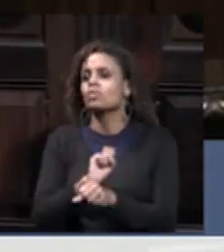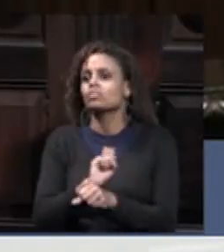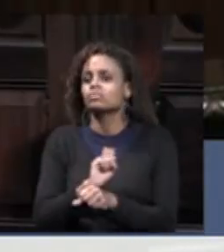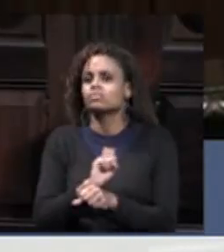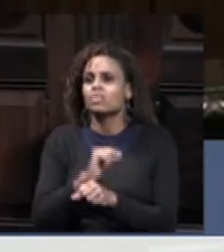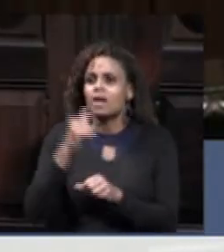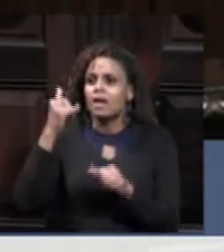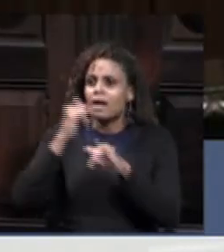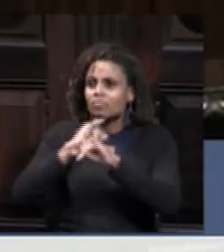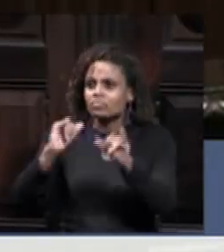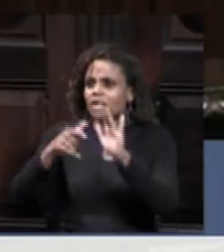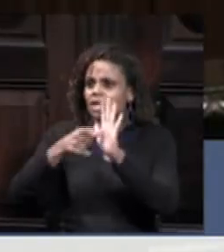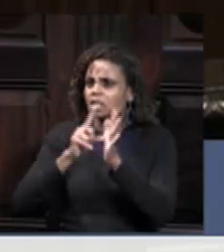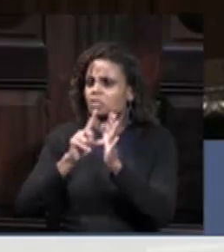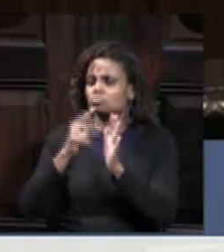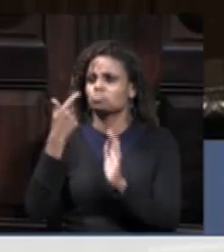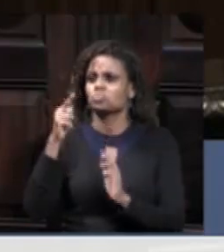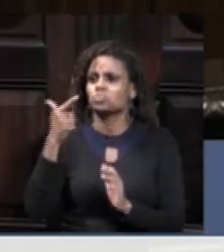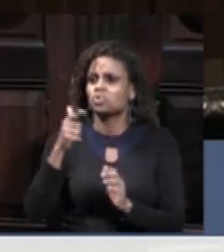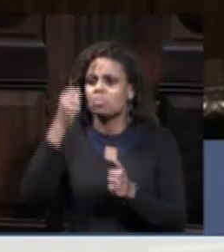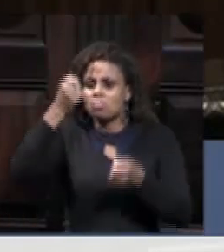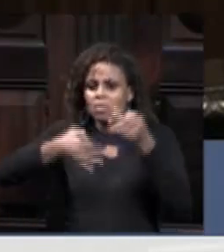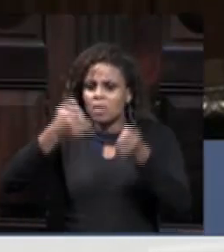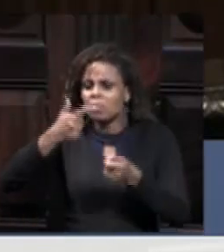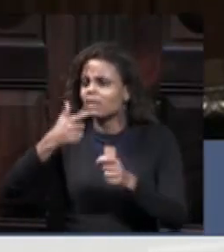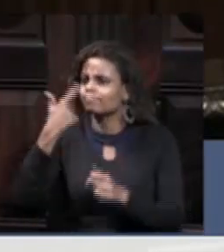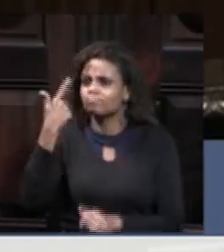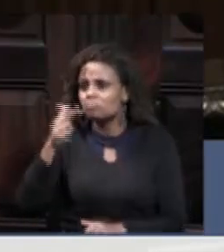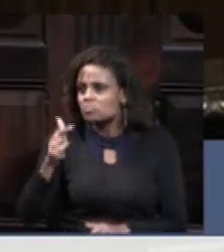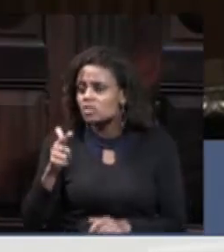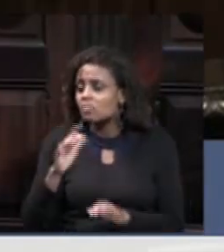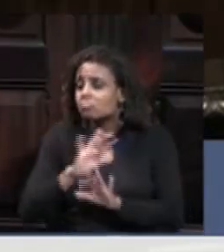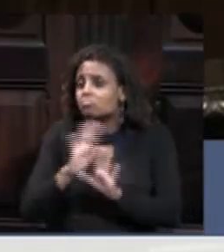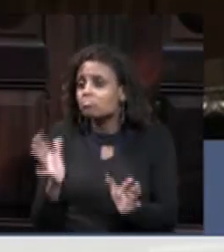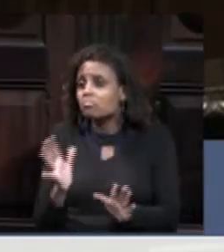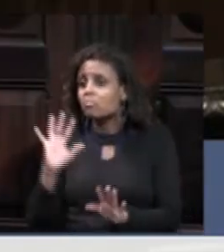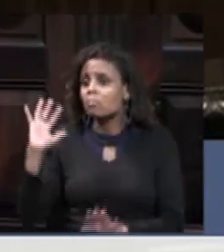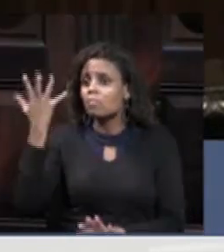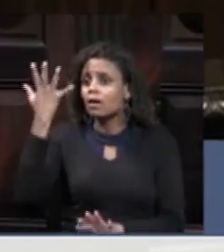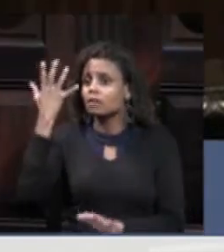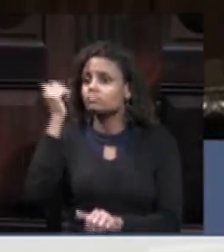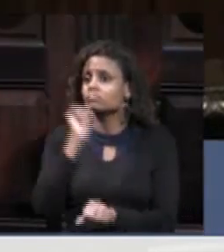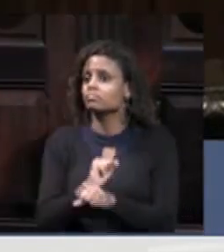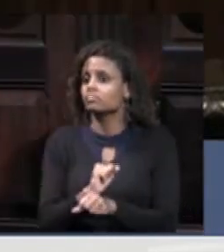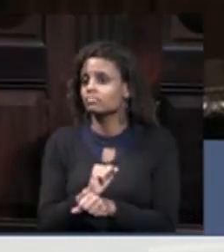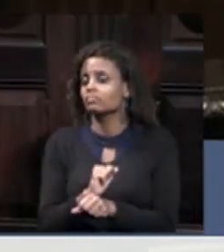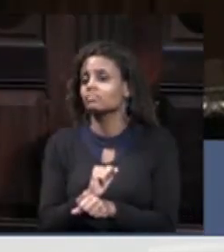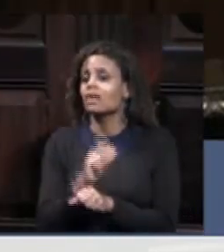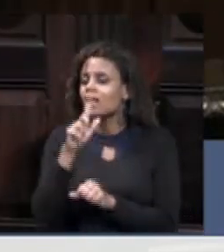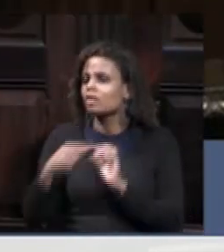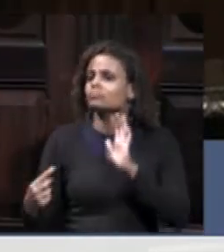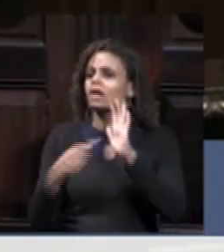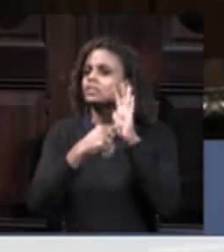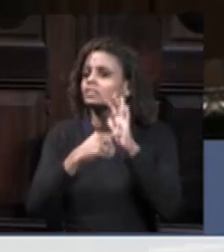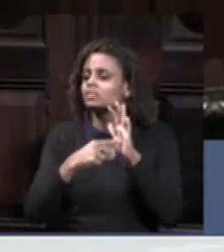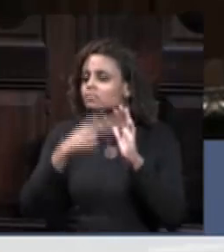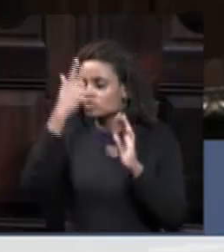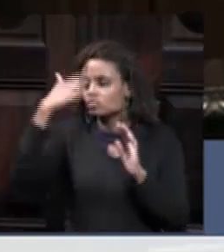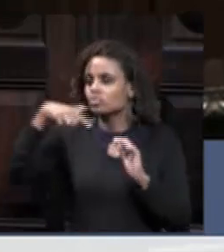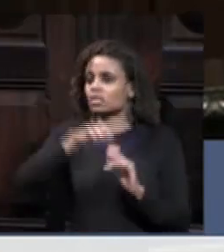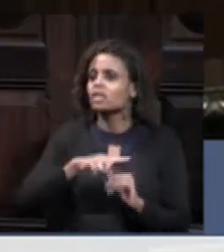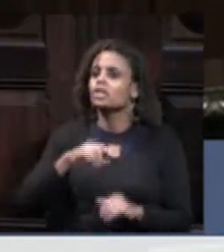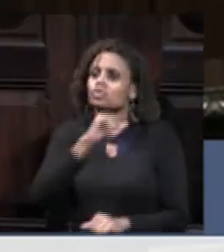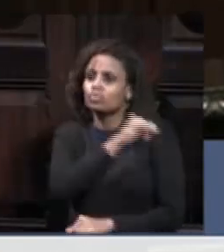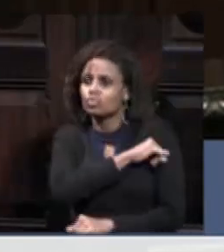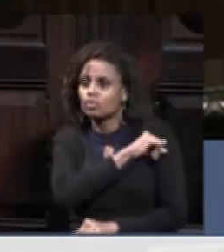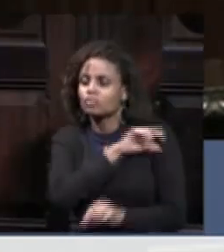nenhum esclarecimento aos usuários da linha. Isso afeta o povo do Rio de Janeiro, que afeta o povo de